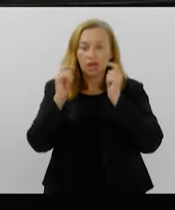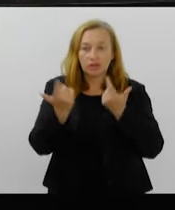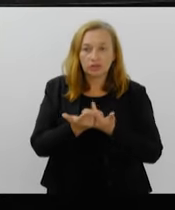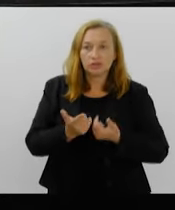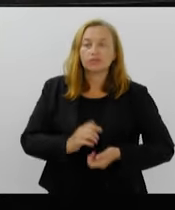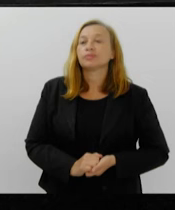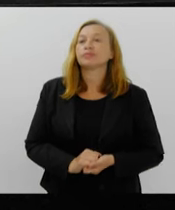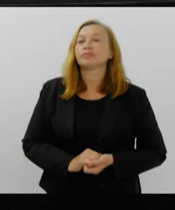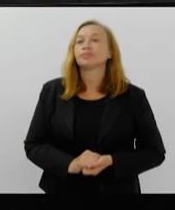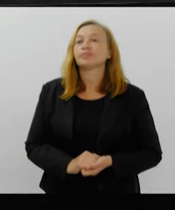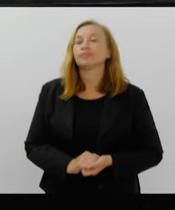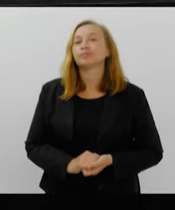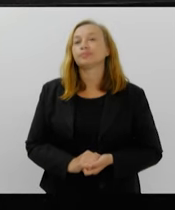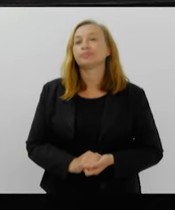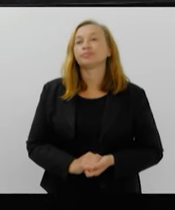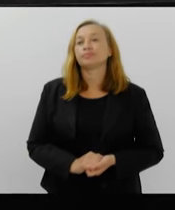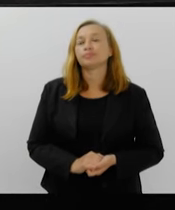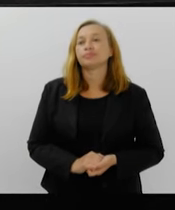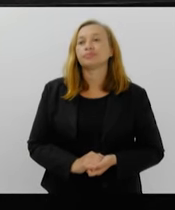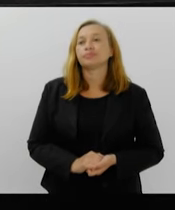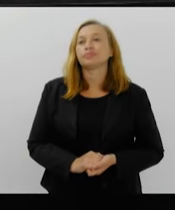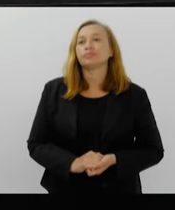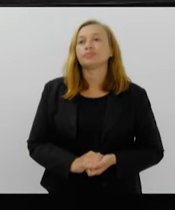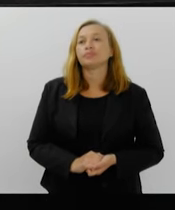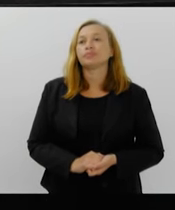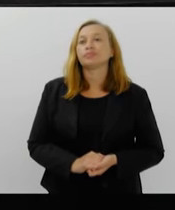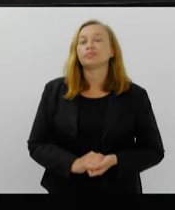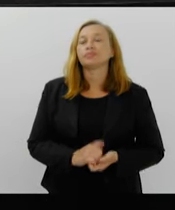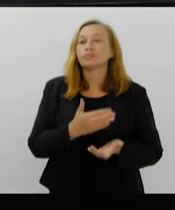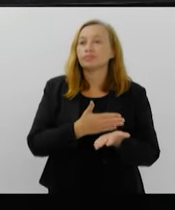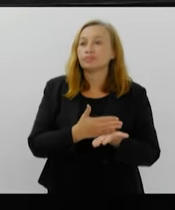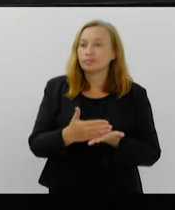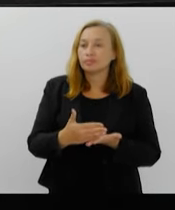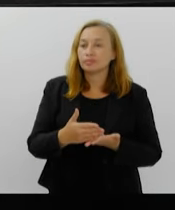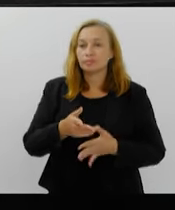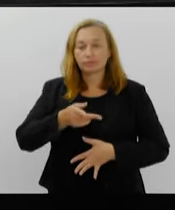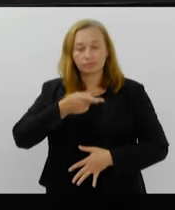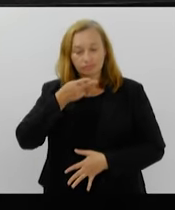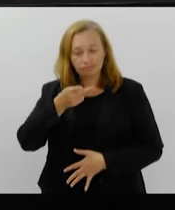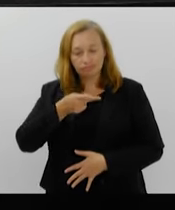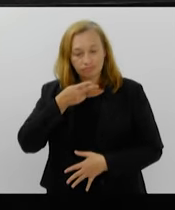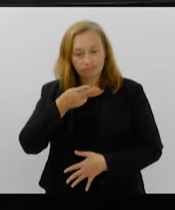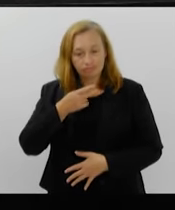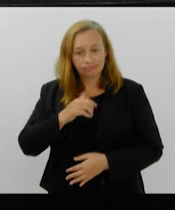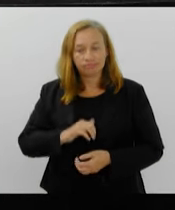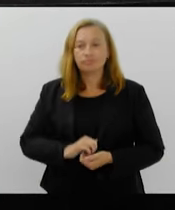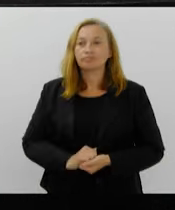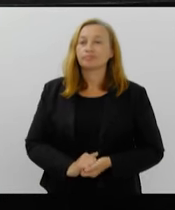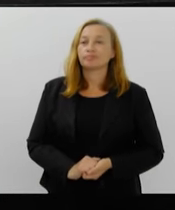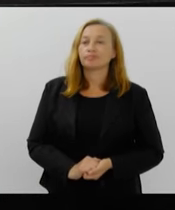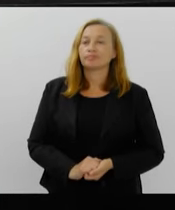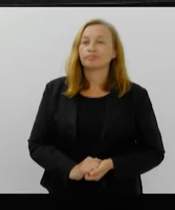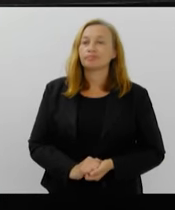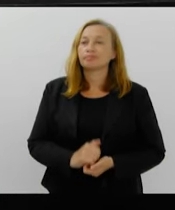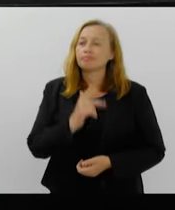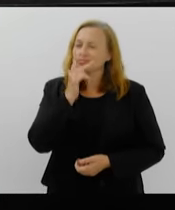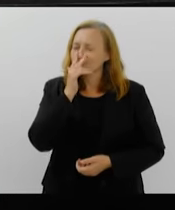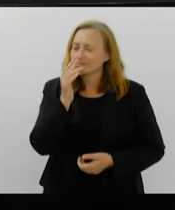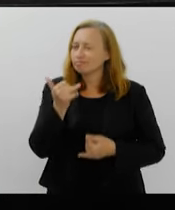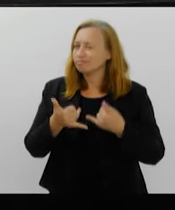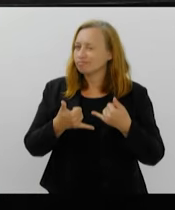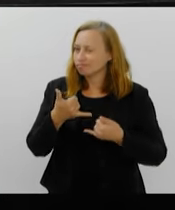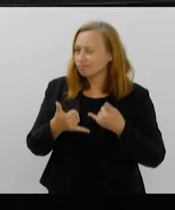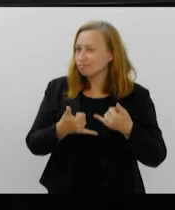TV alerge a começar a minha fala Parece